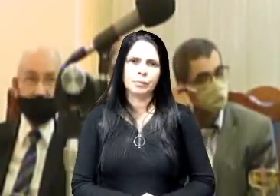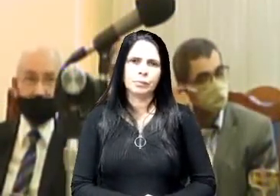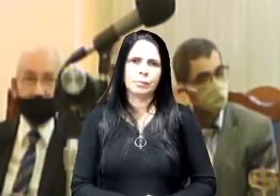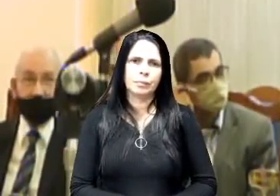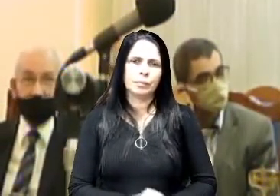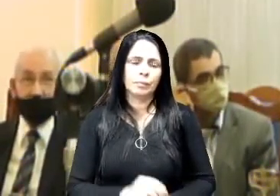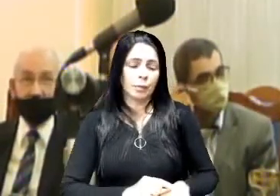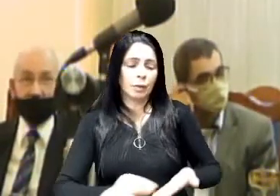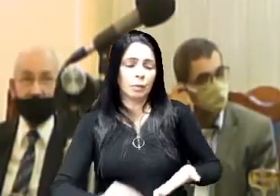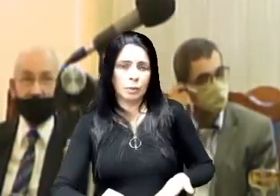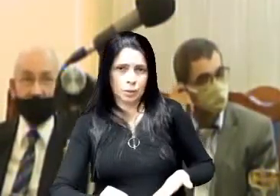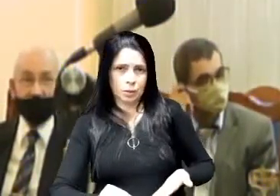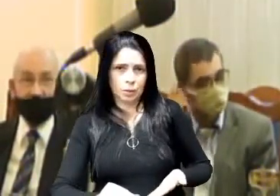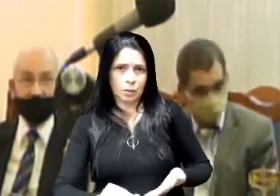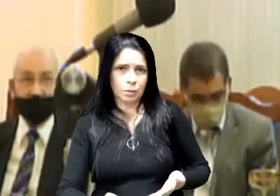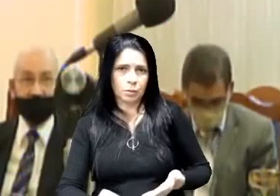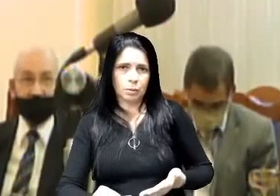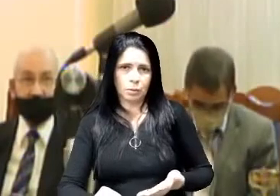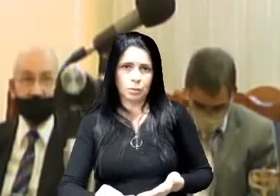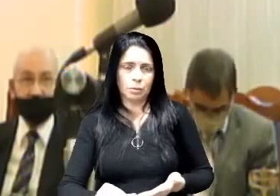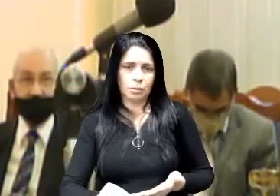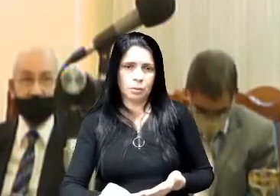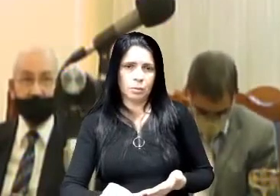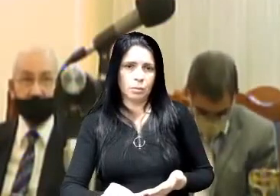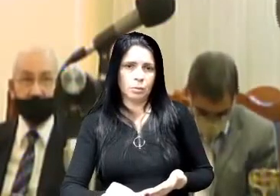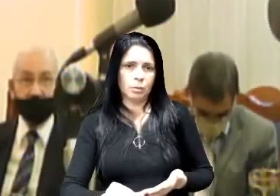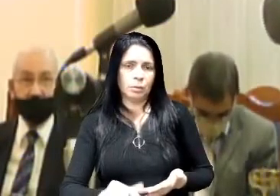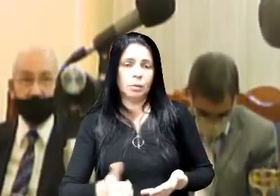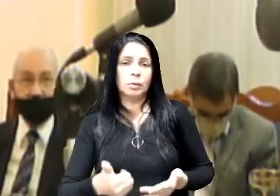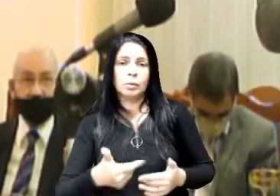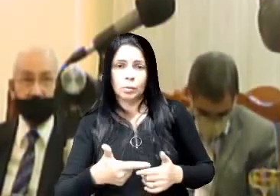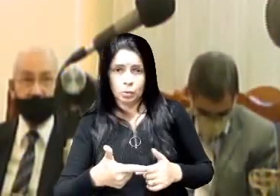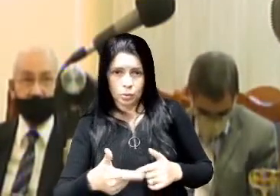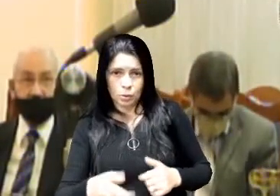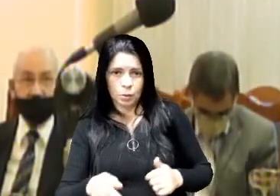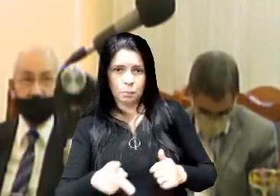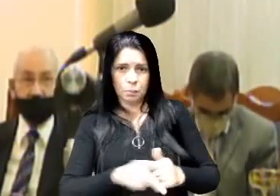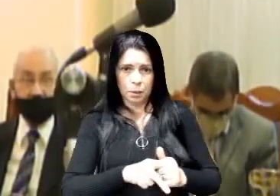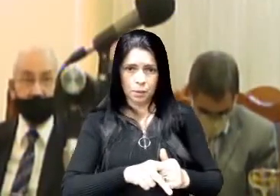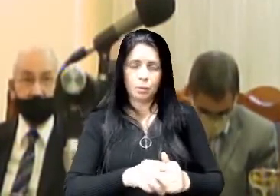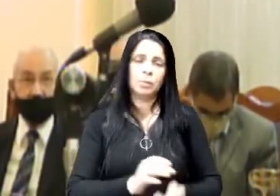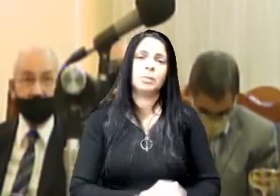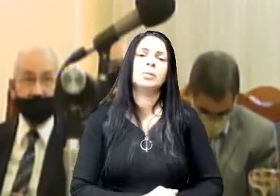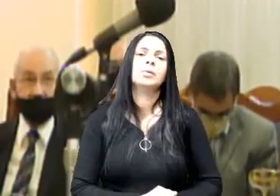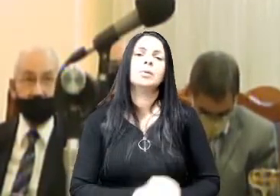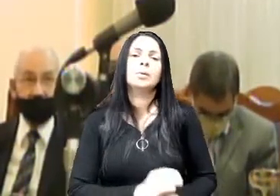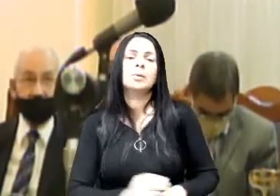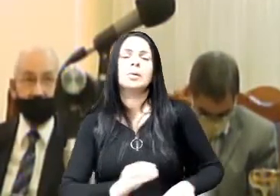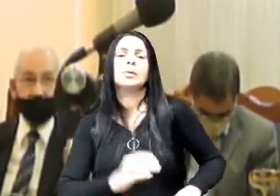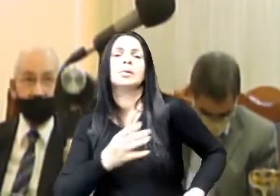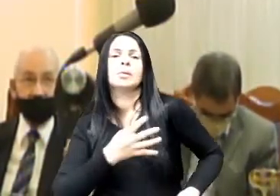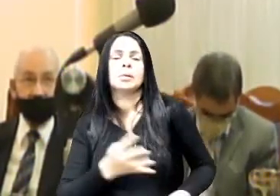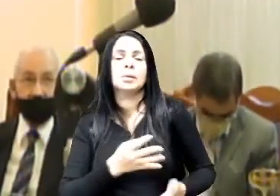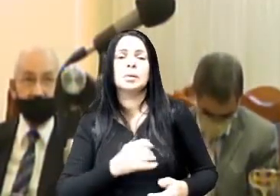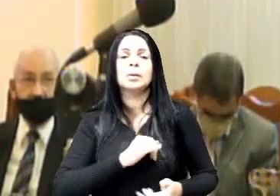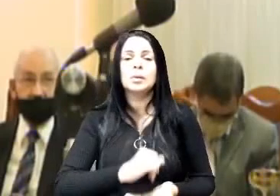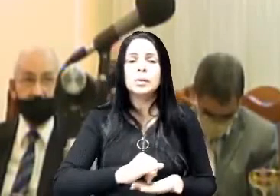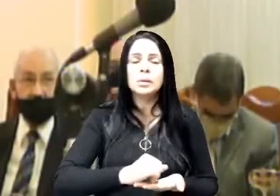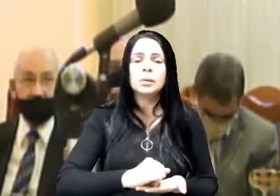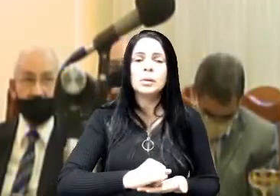O versículo 12 que nós lemos no capítulo 4 de Pedro vai dizer isso exatamente. Amados,